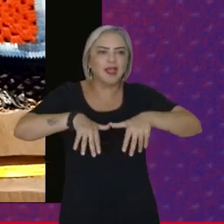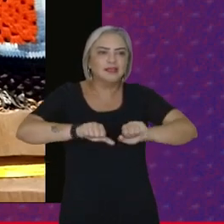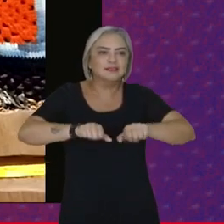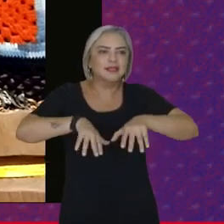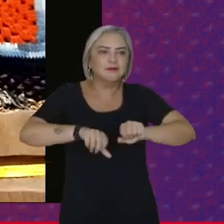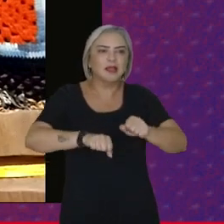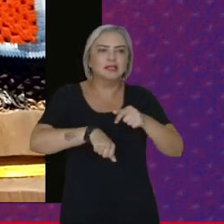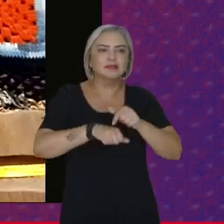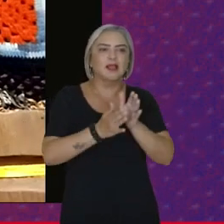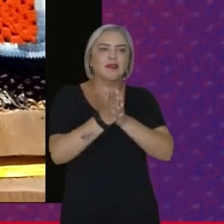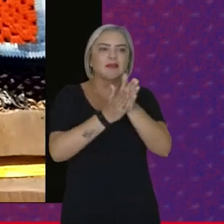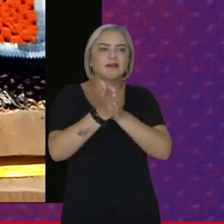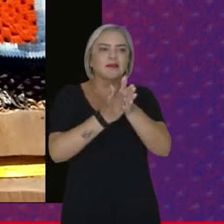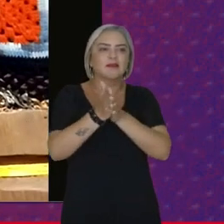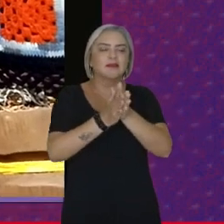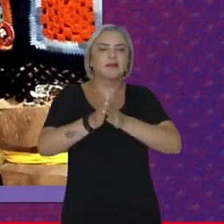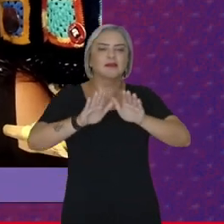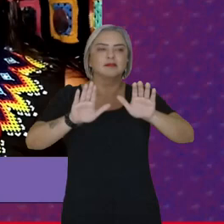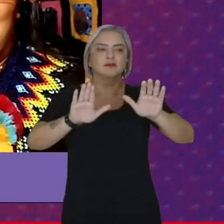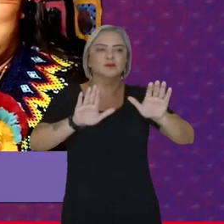o reiki,